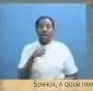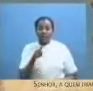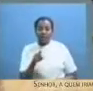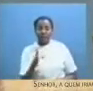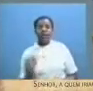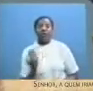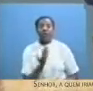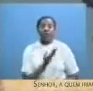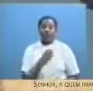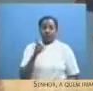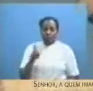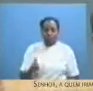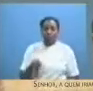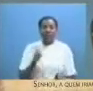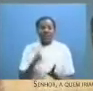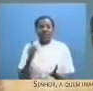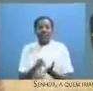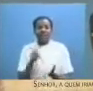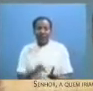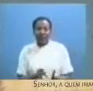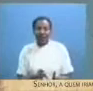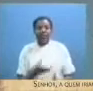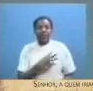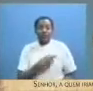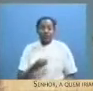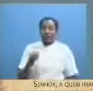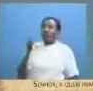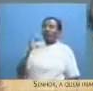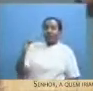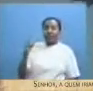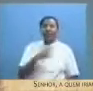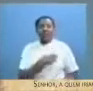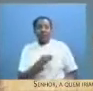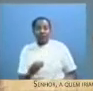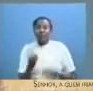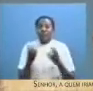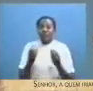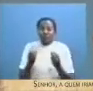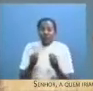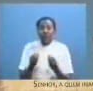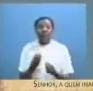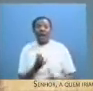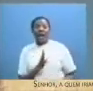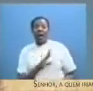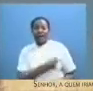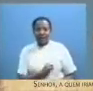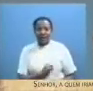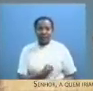a bênção espiritual em Cristo. Toda. Observe quantas vezes aparece um superlativo